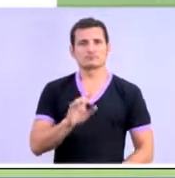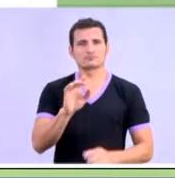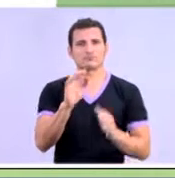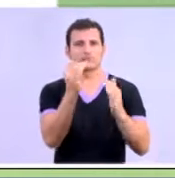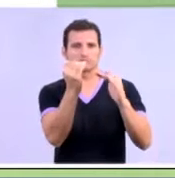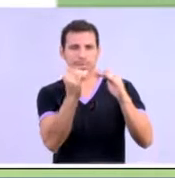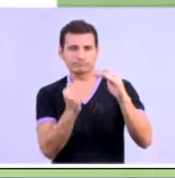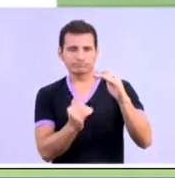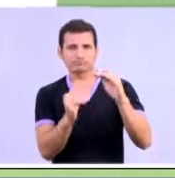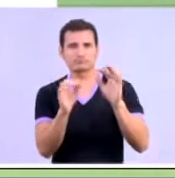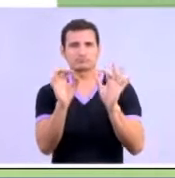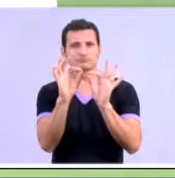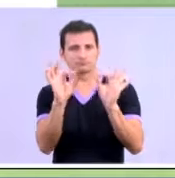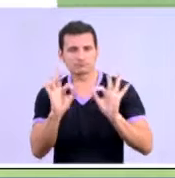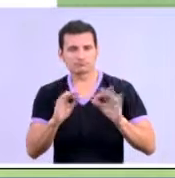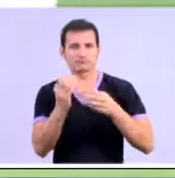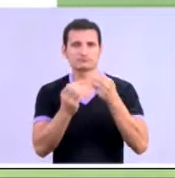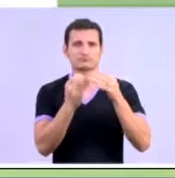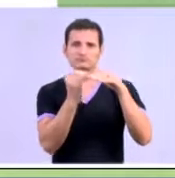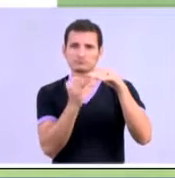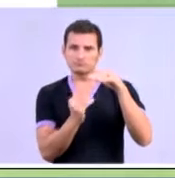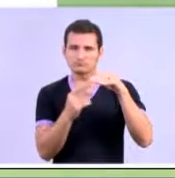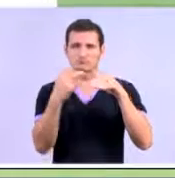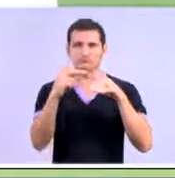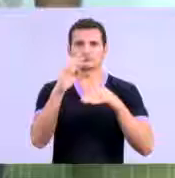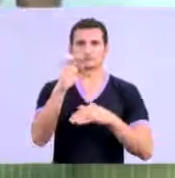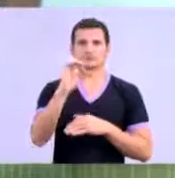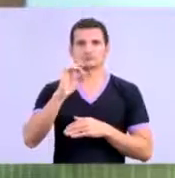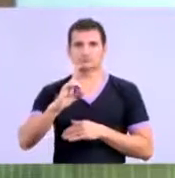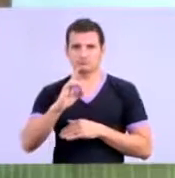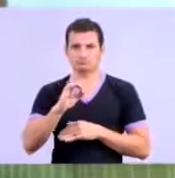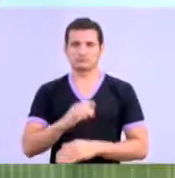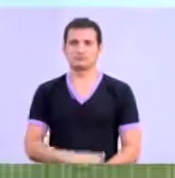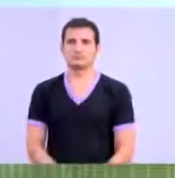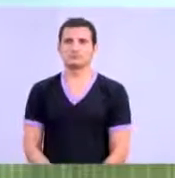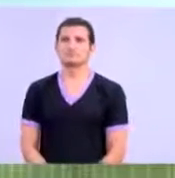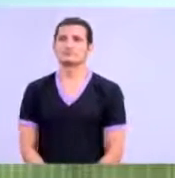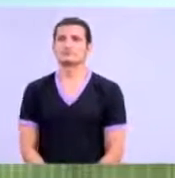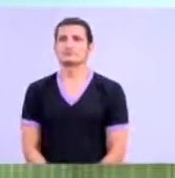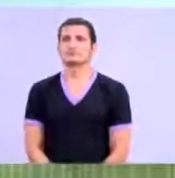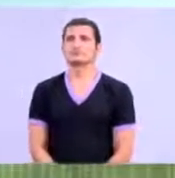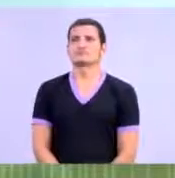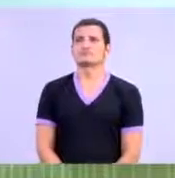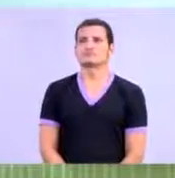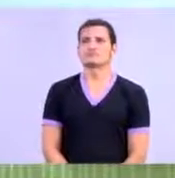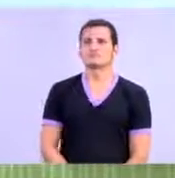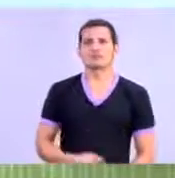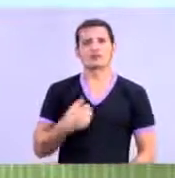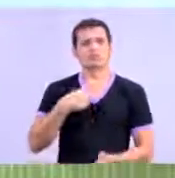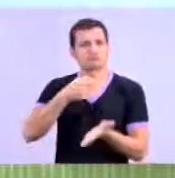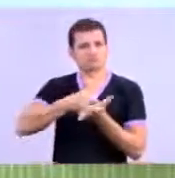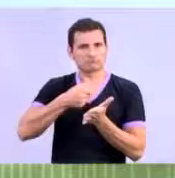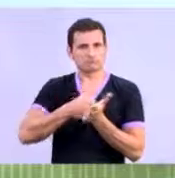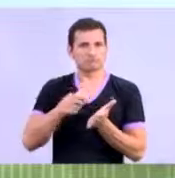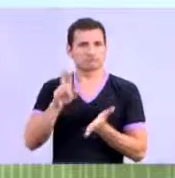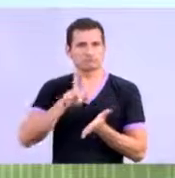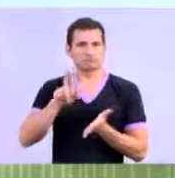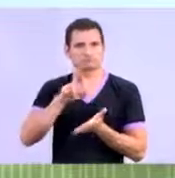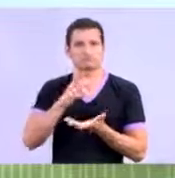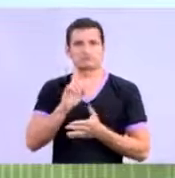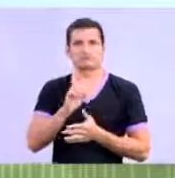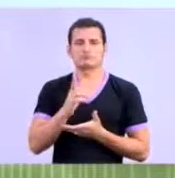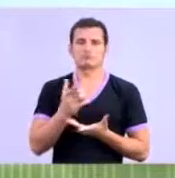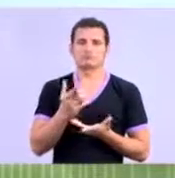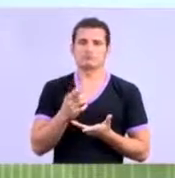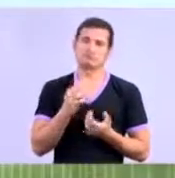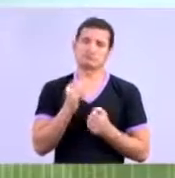de organizar, gente, o seu código, né? A ordem. Professor, mas eu sou obrigado a usar isso? Não, não é obrigado. Você pode definir